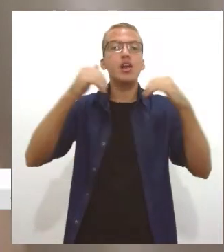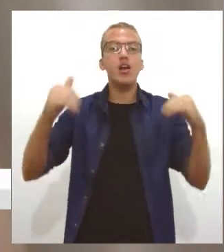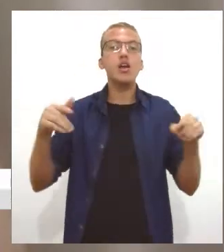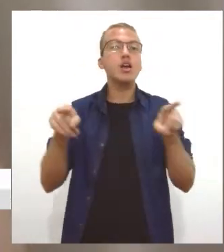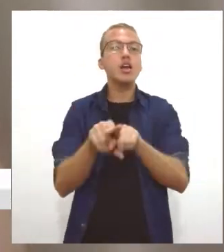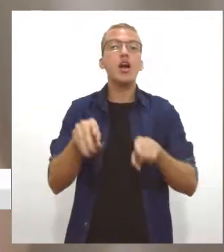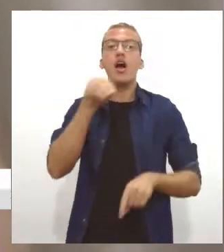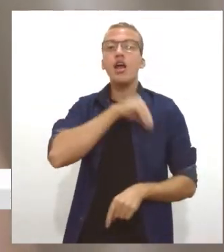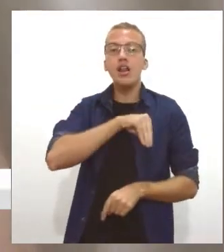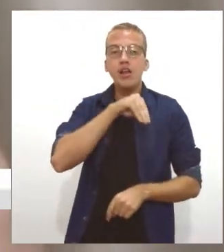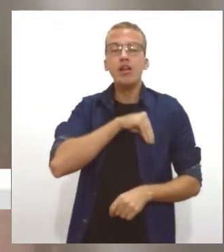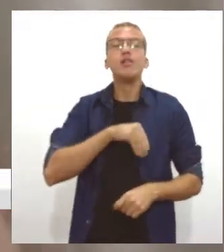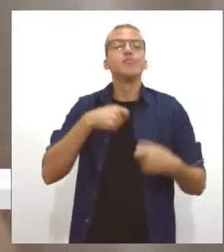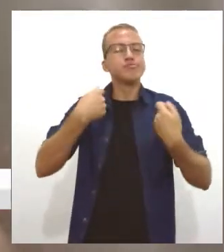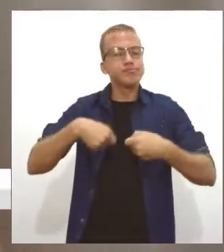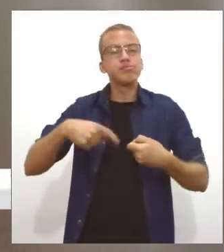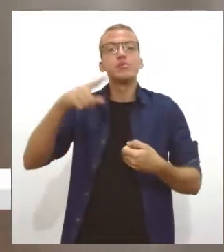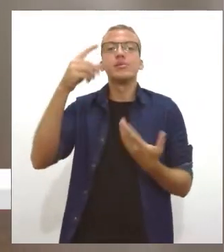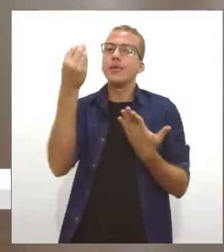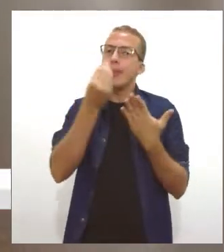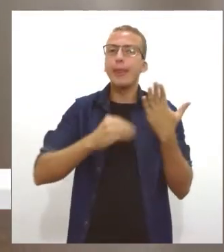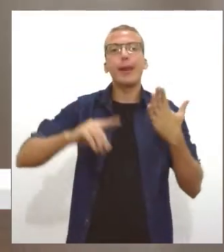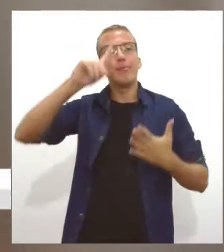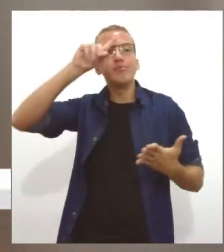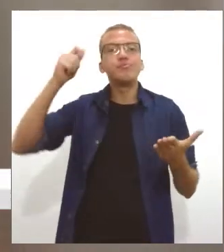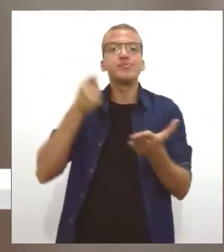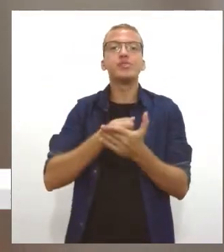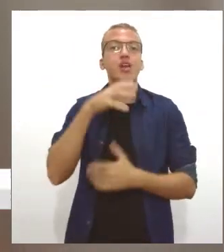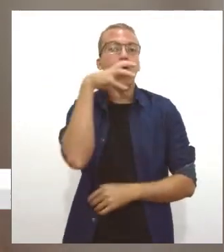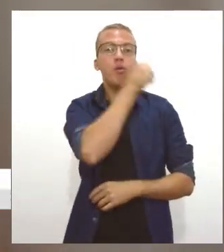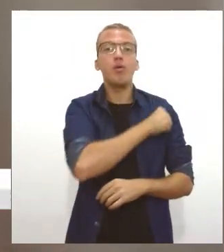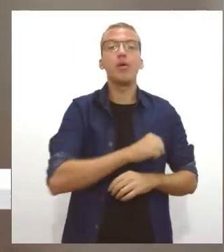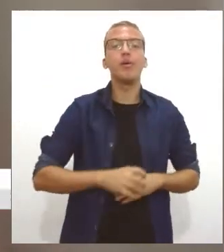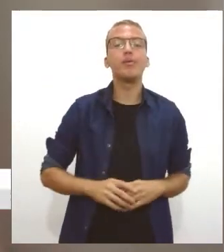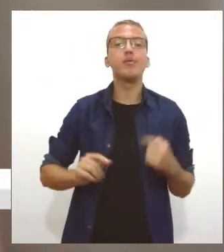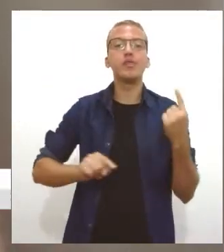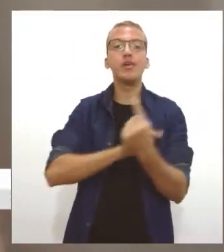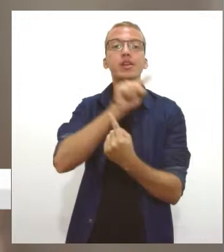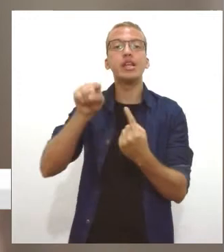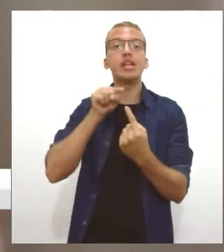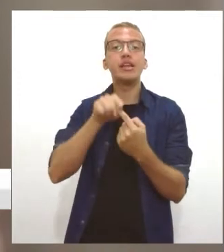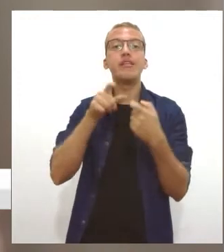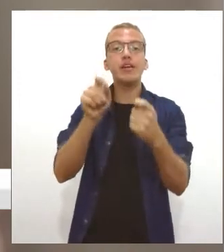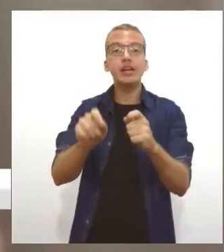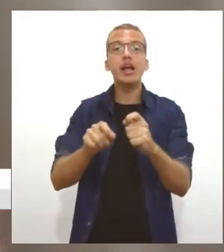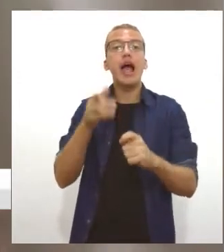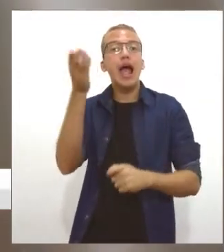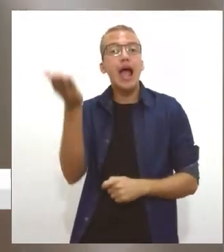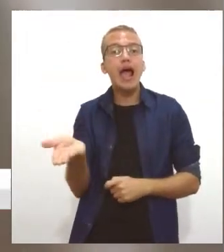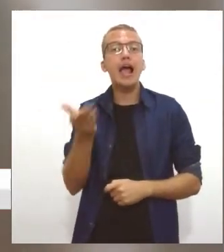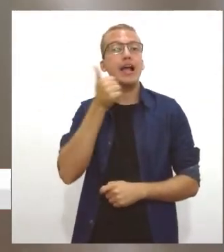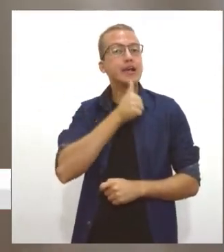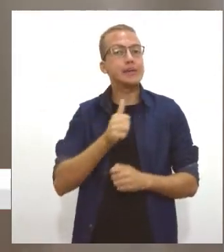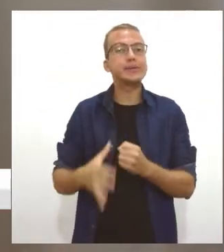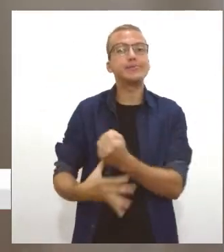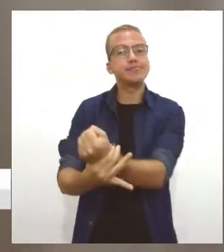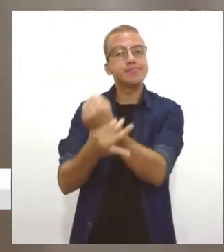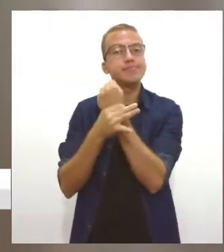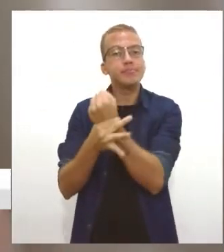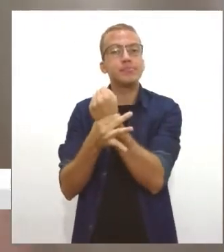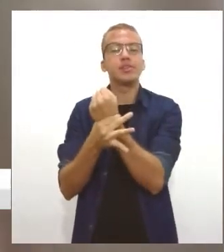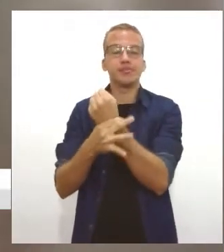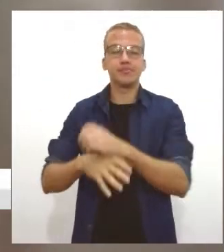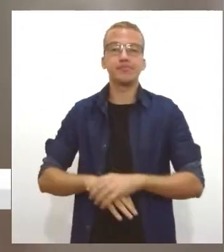ali, rápido, para que a mulher possa uma segurança para se fazer a divisão de patrimônio e tudo